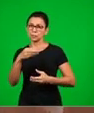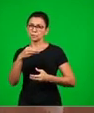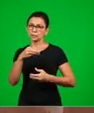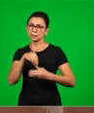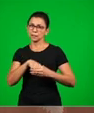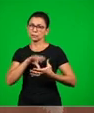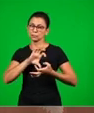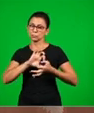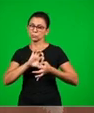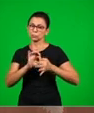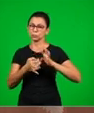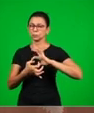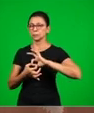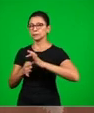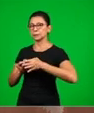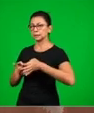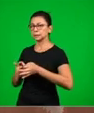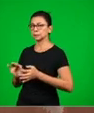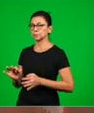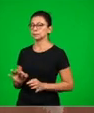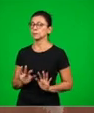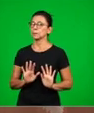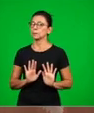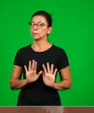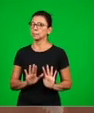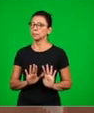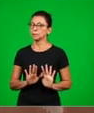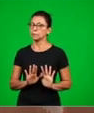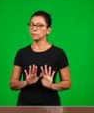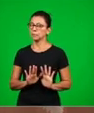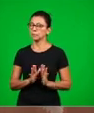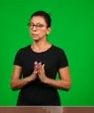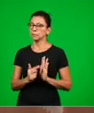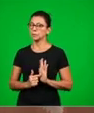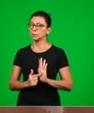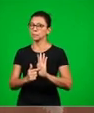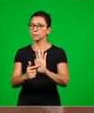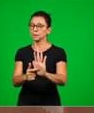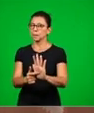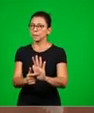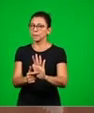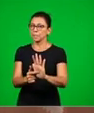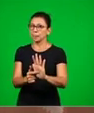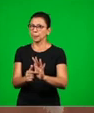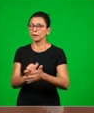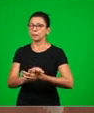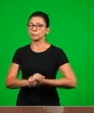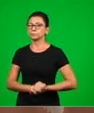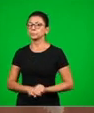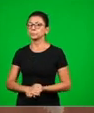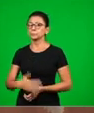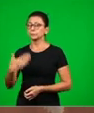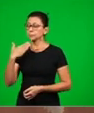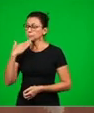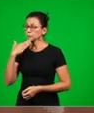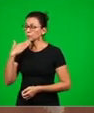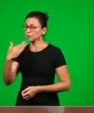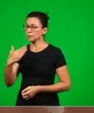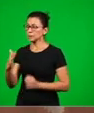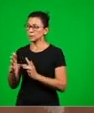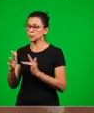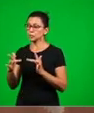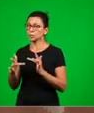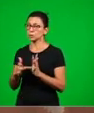palavra do Senhor diz assim, não peço, a oração sacerdotal do Senhor Jesus, que os tires do mundo, mas que os livres do